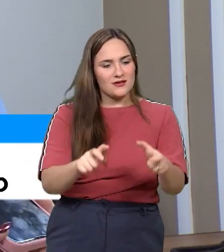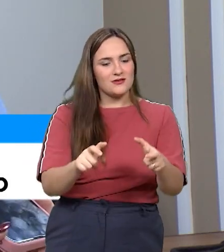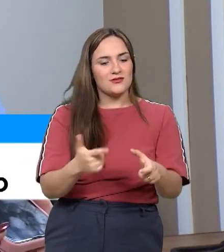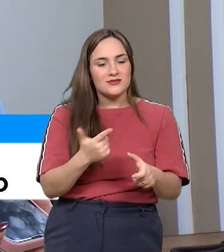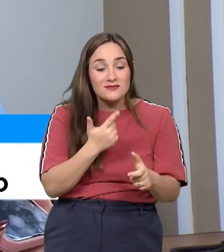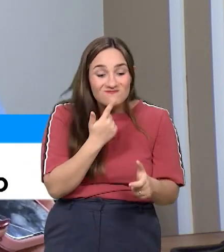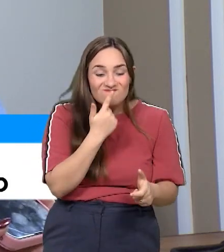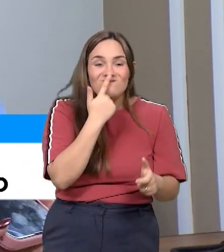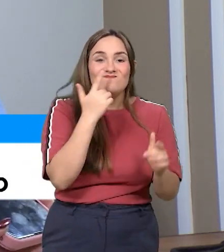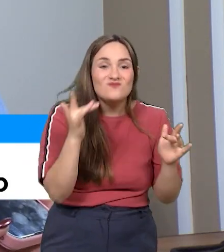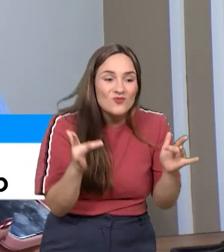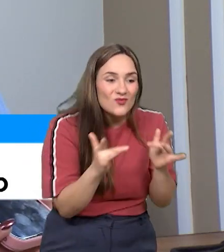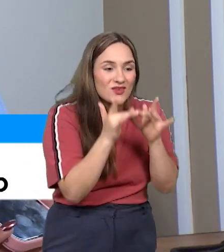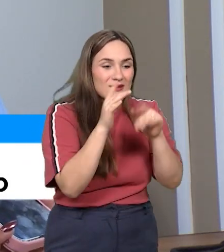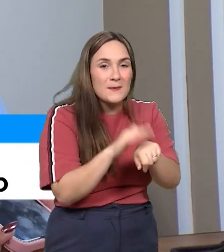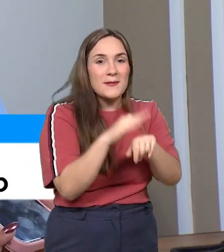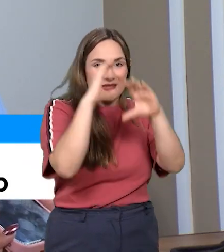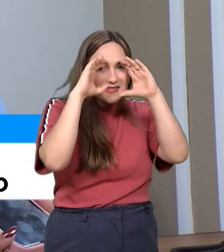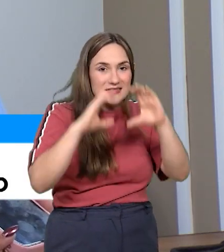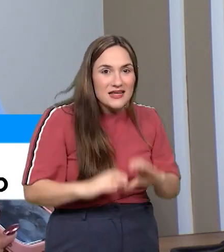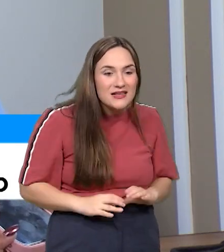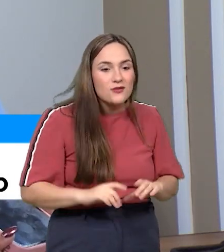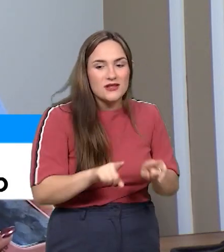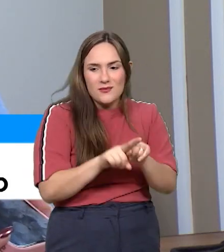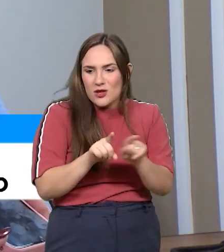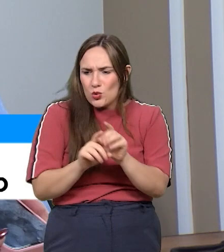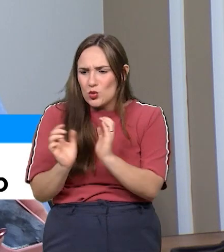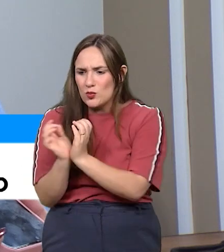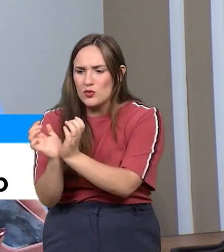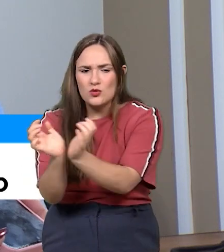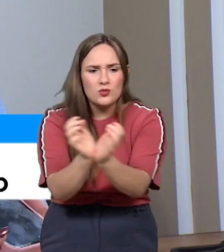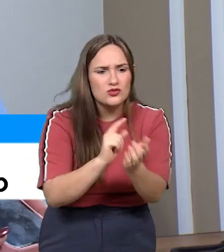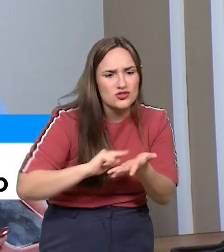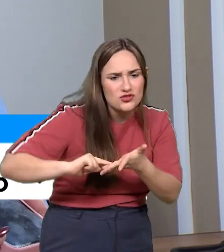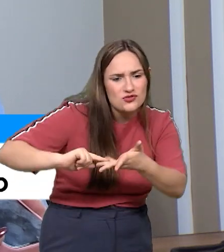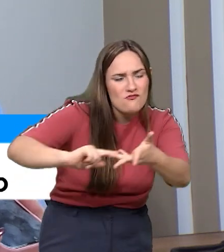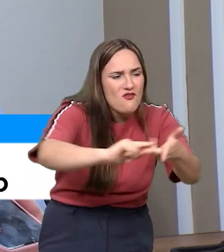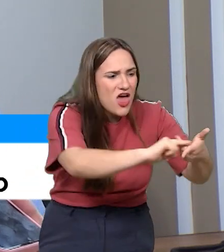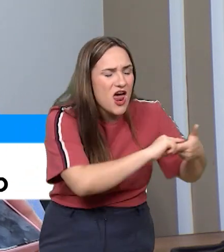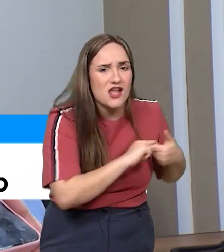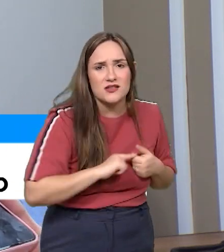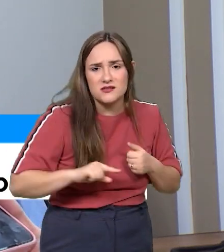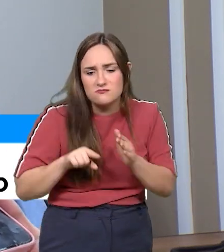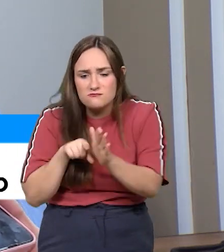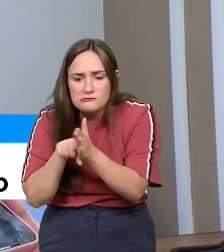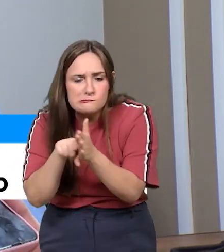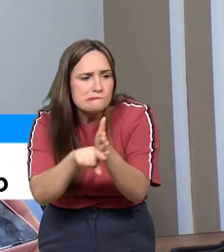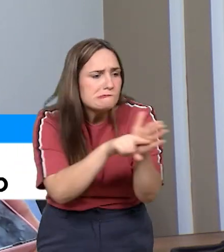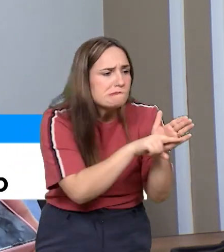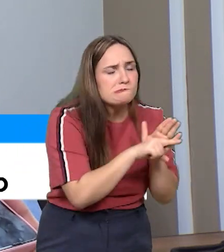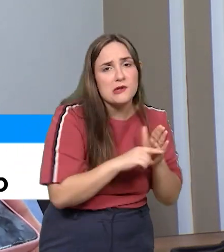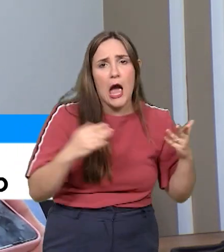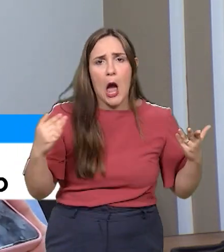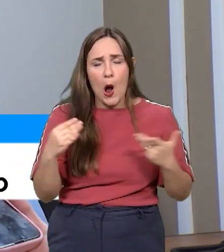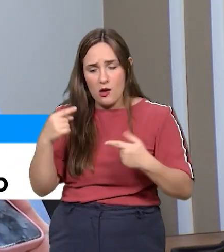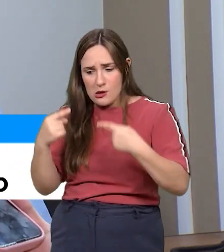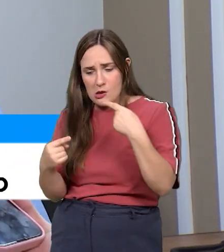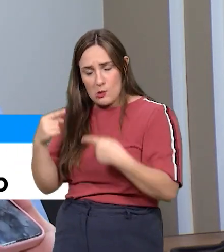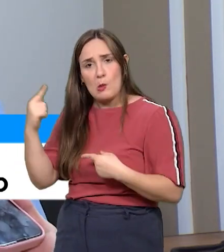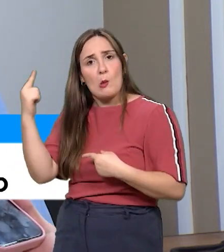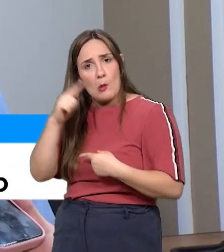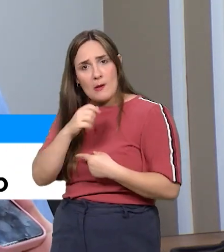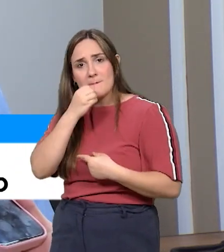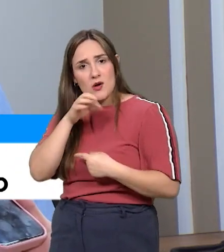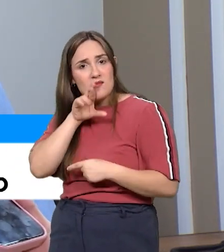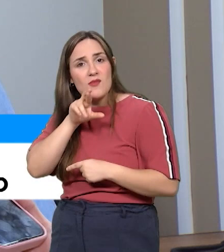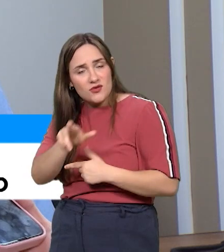onde tem a proximidade maior com os diversos segmentos e com a população, então acho que o resultado desse diálogo certamente